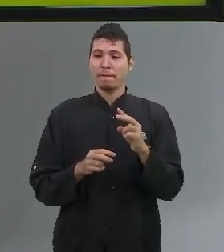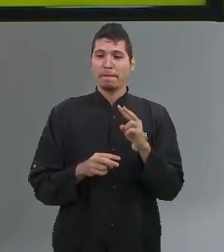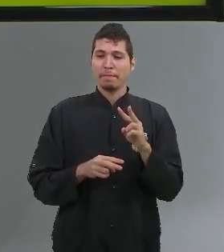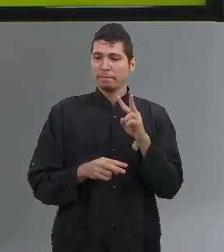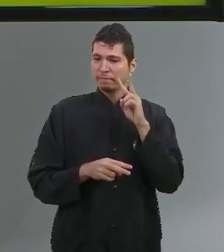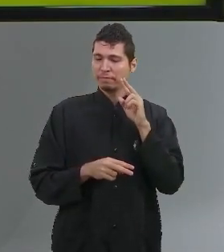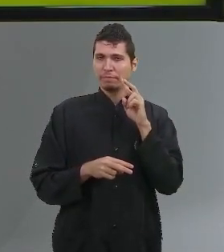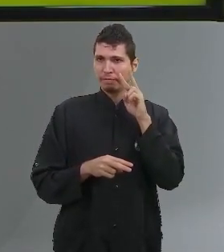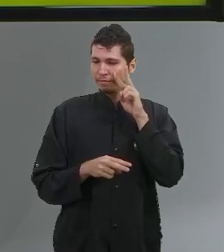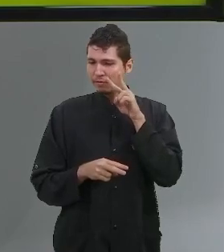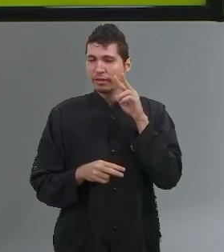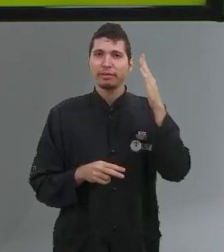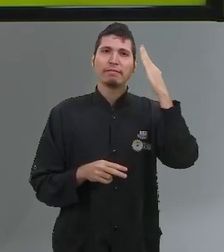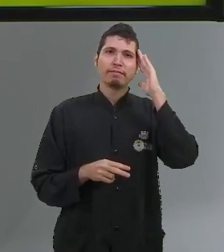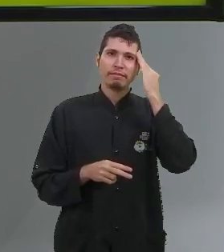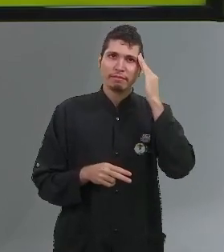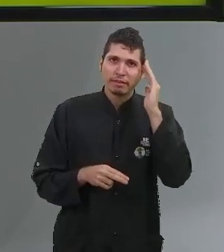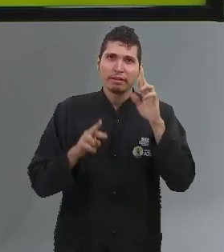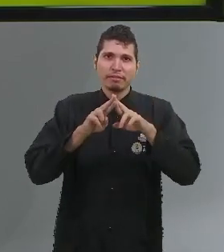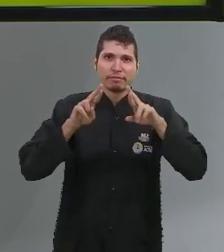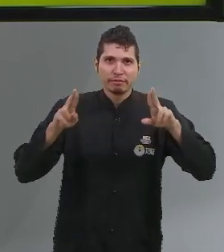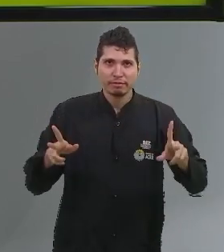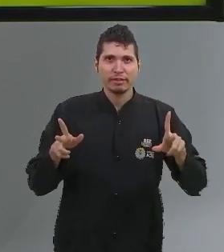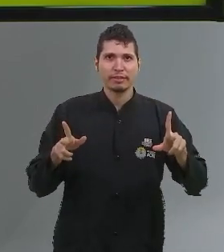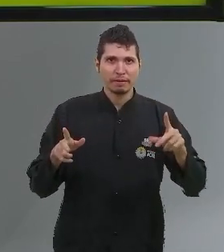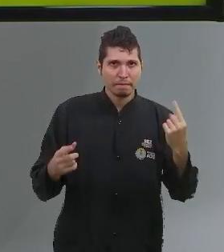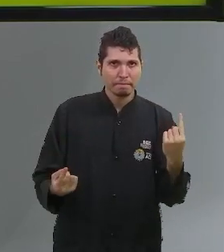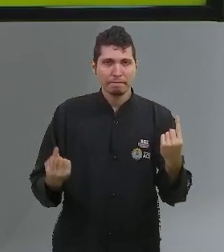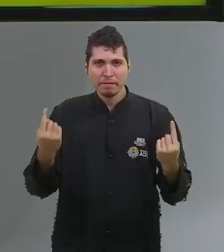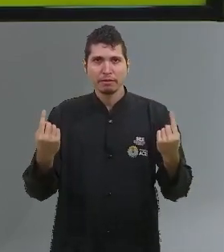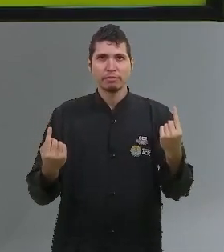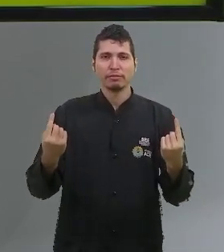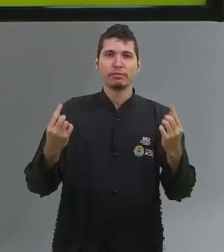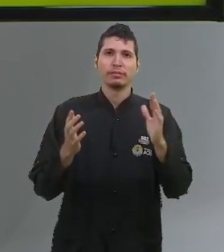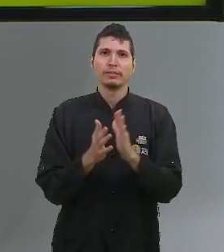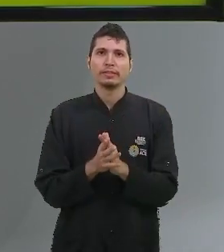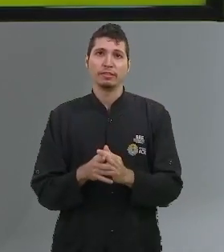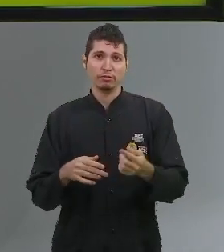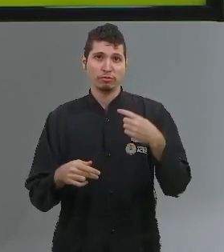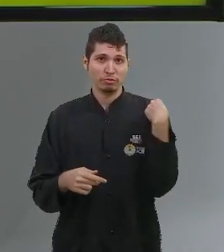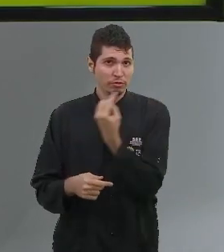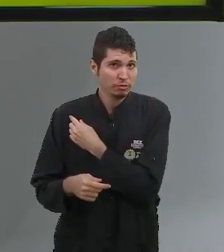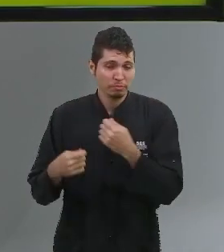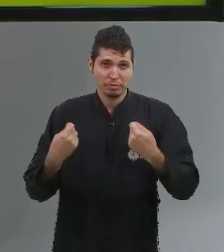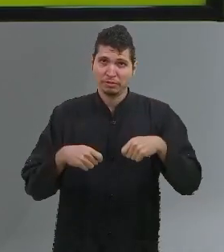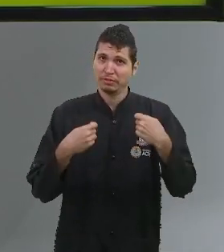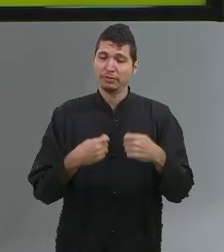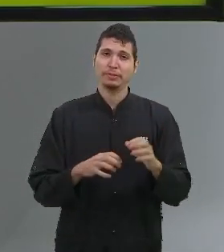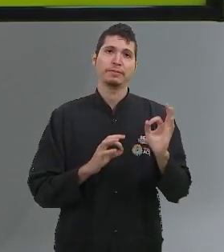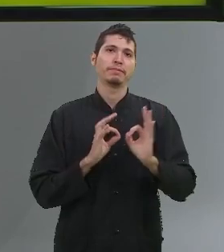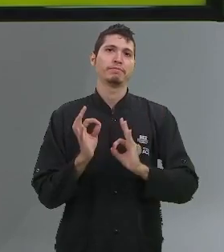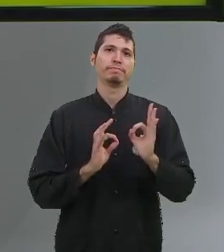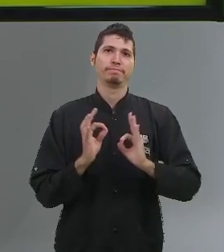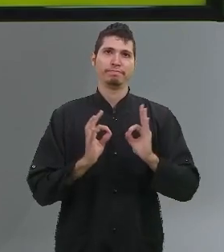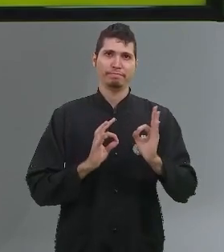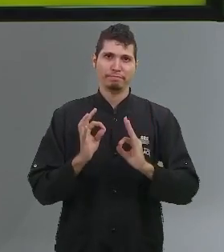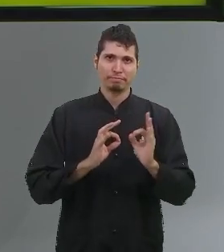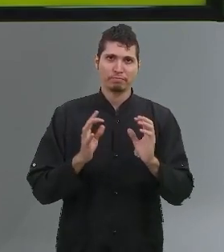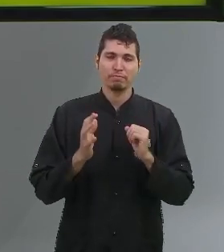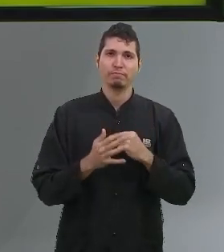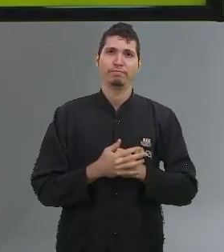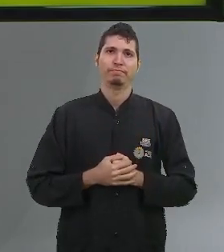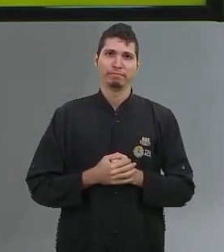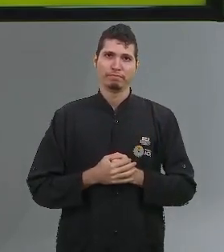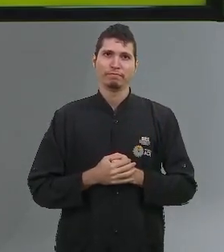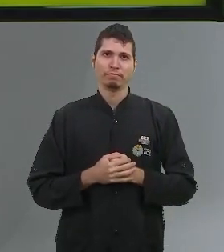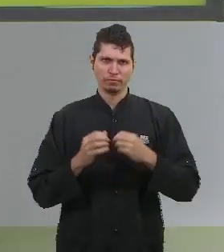direcionamento que a gente dá para aquele tipo de atividade, para a gente poder organizar e direcionar se a gente vai fazer agora, daqui a pouco, ou se a gente nem deve fazer,